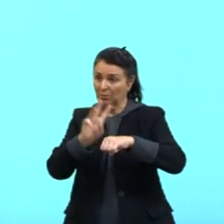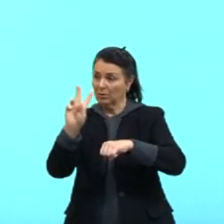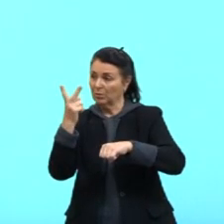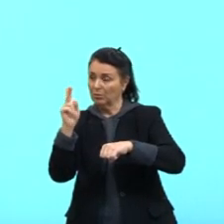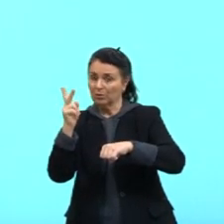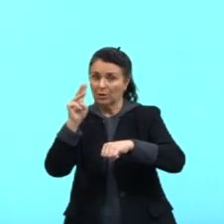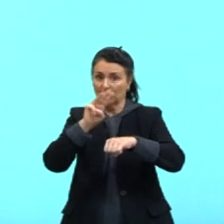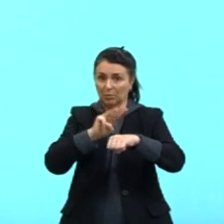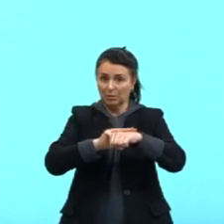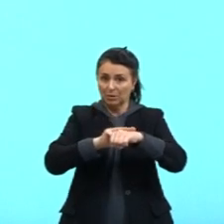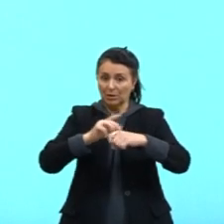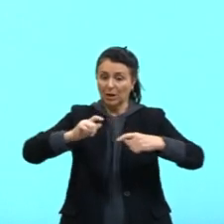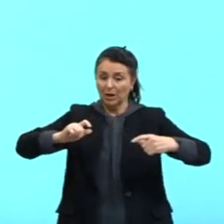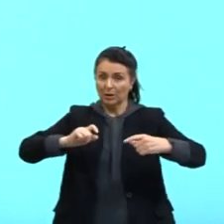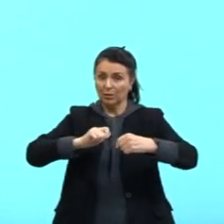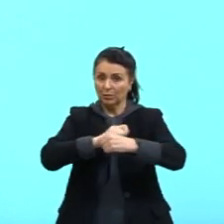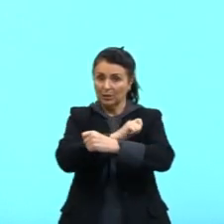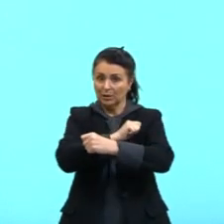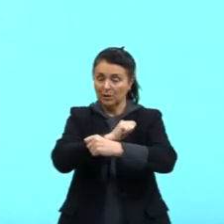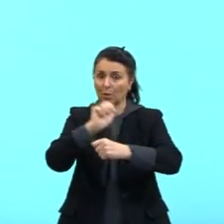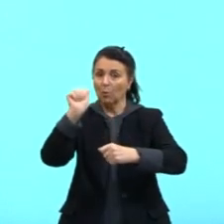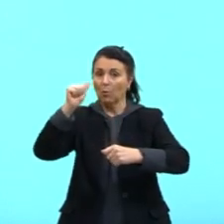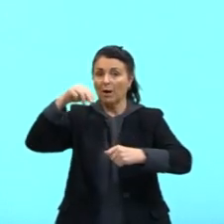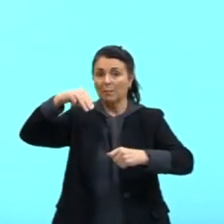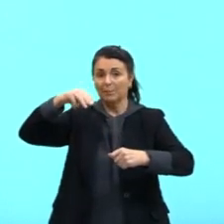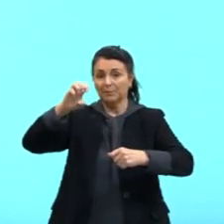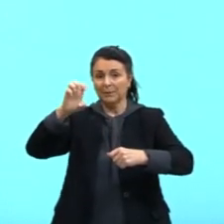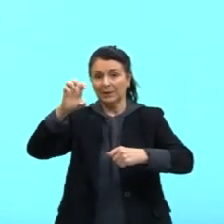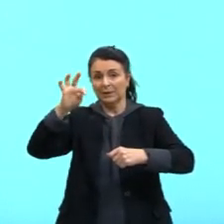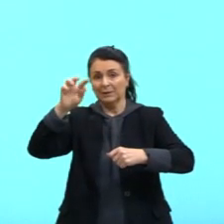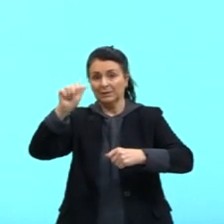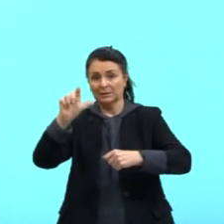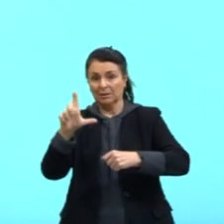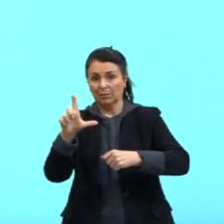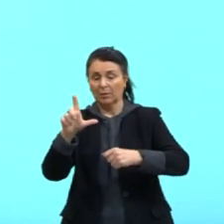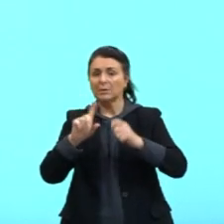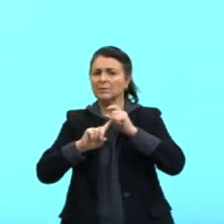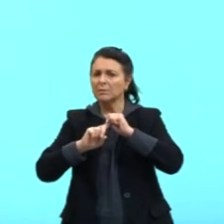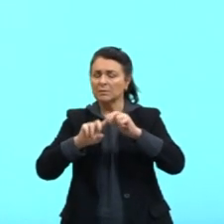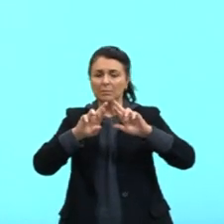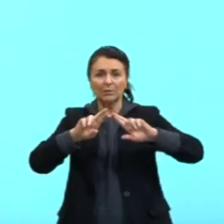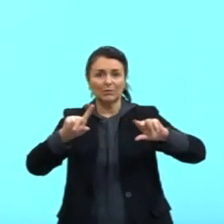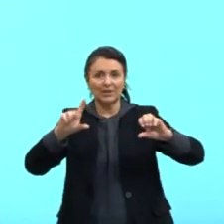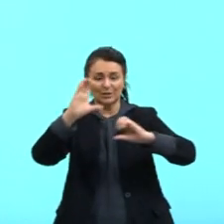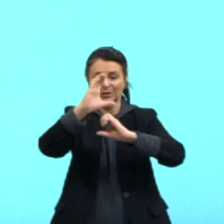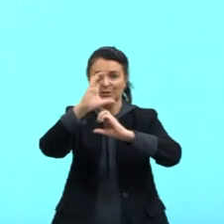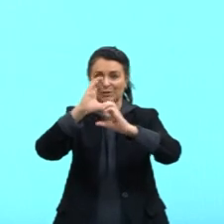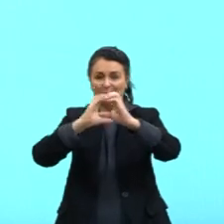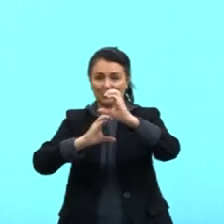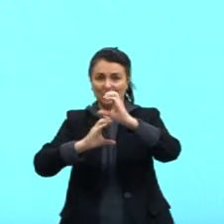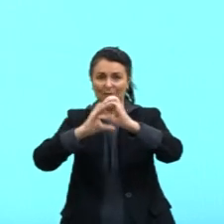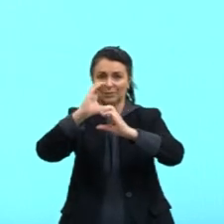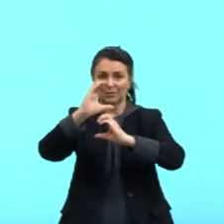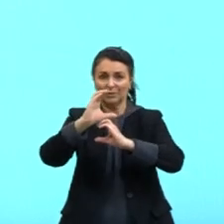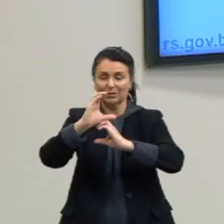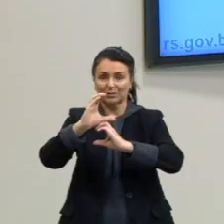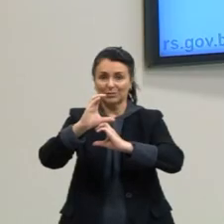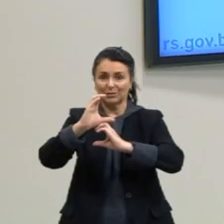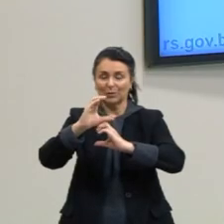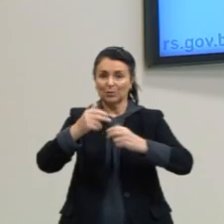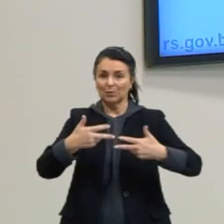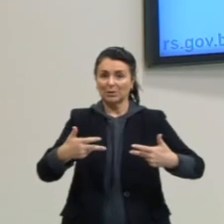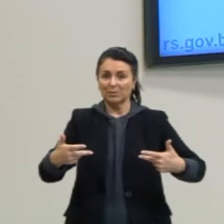metal EA covalente entre ametal e ametal essa é principal diferença entre os compostos entre os elementos que vão vão